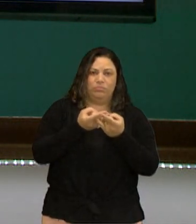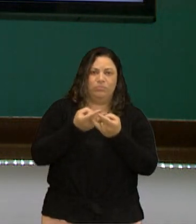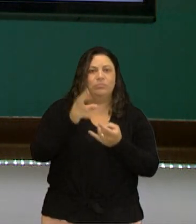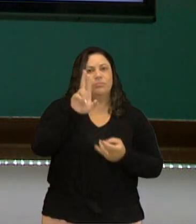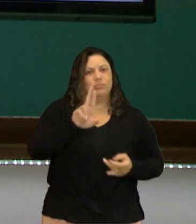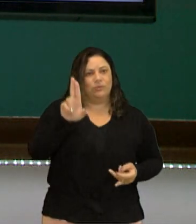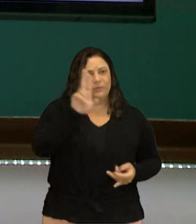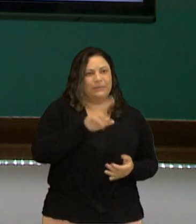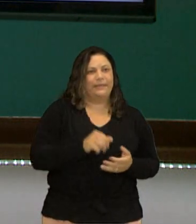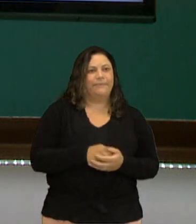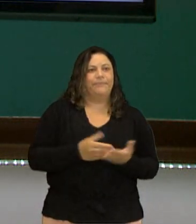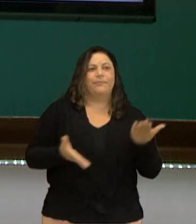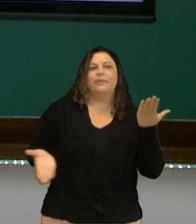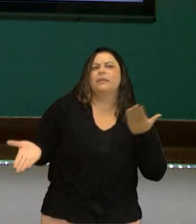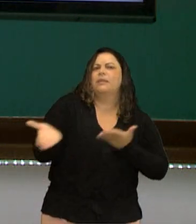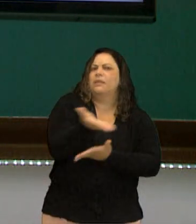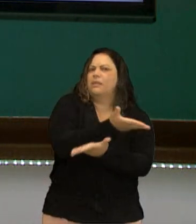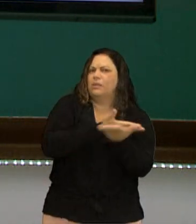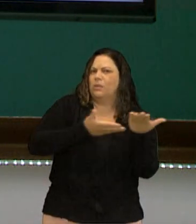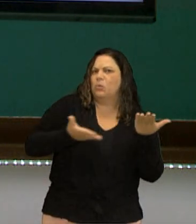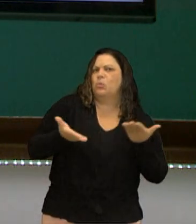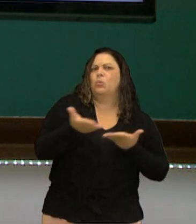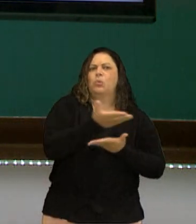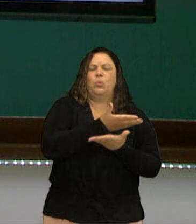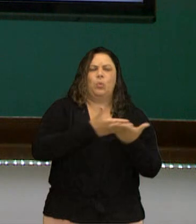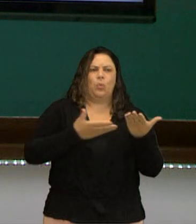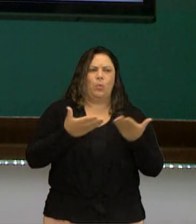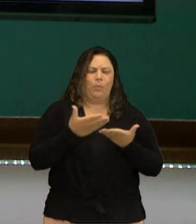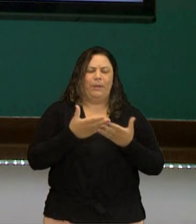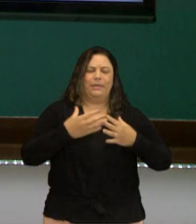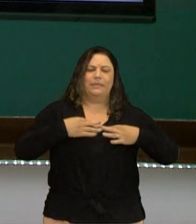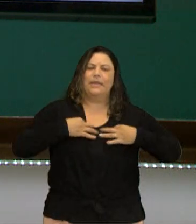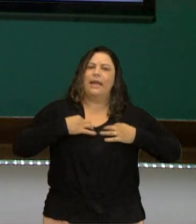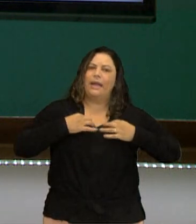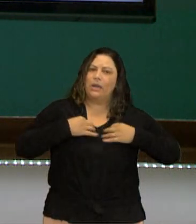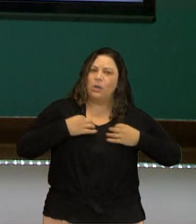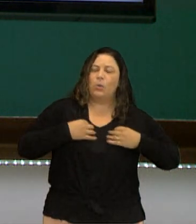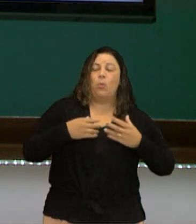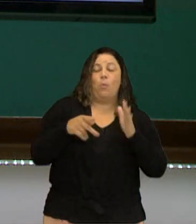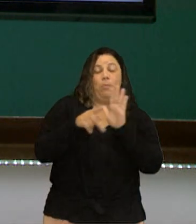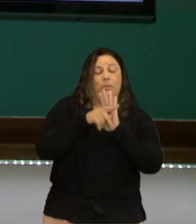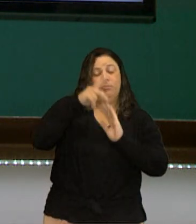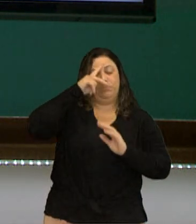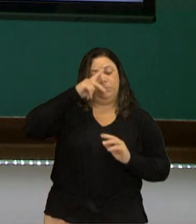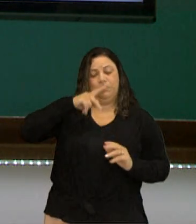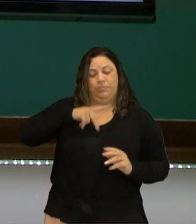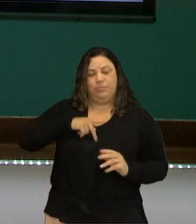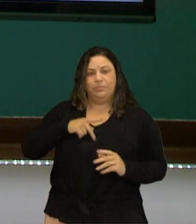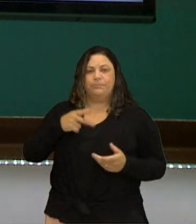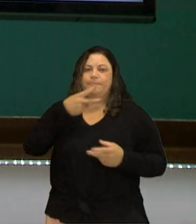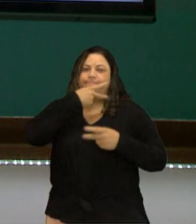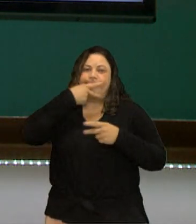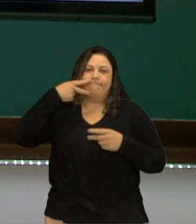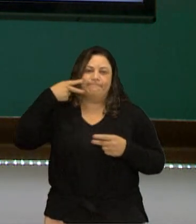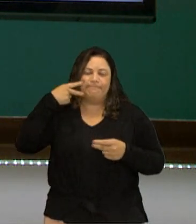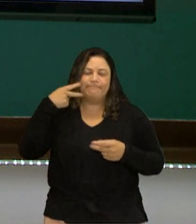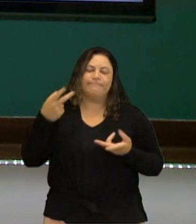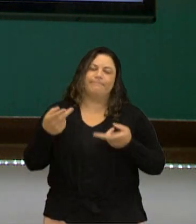Não compartilhar roupa íntima, toalha,